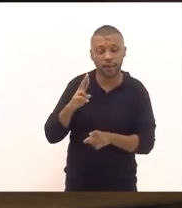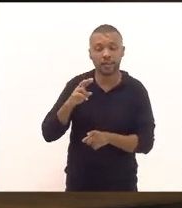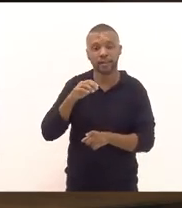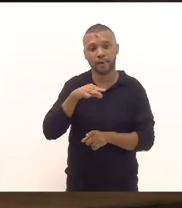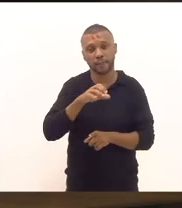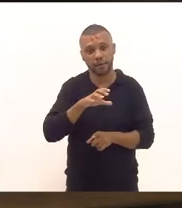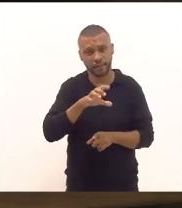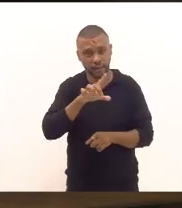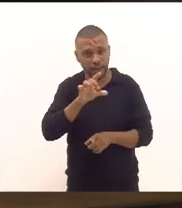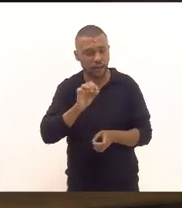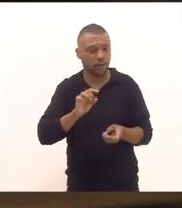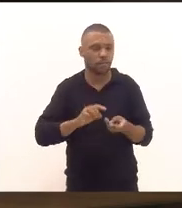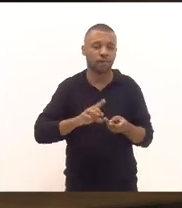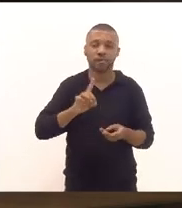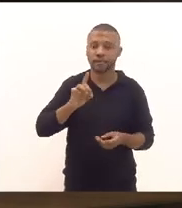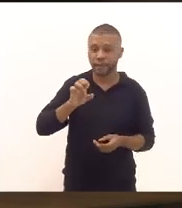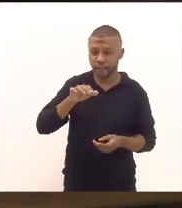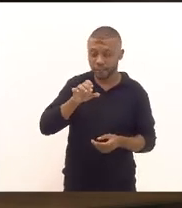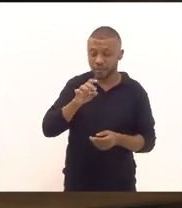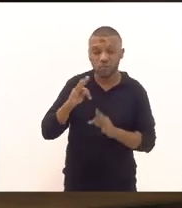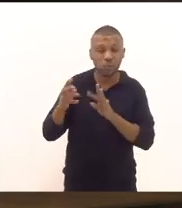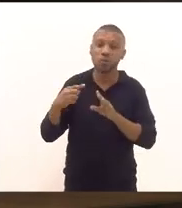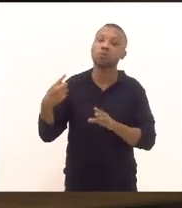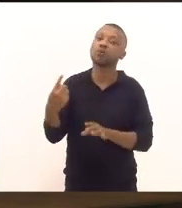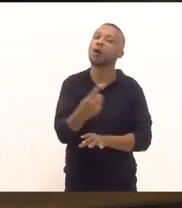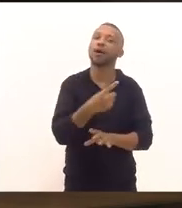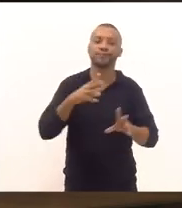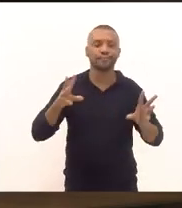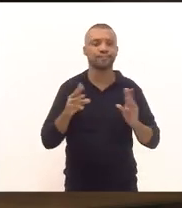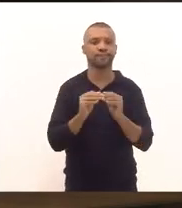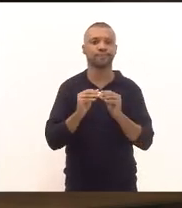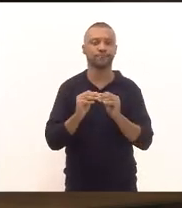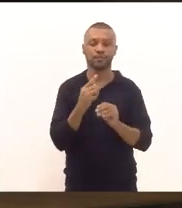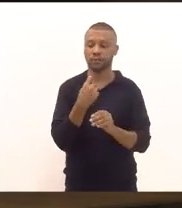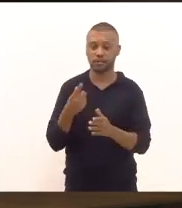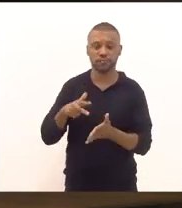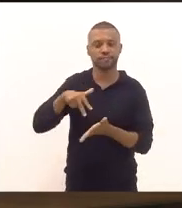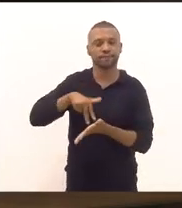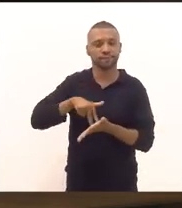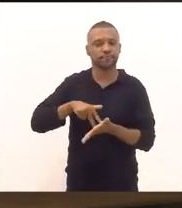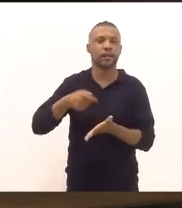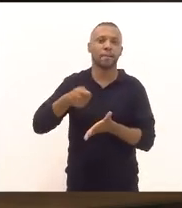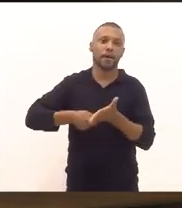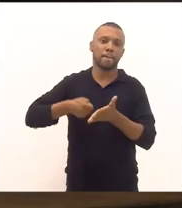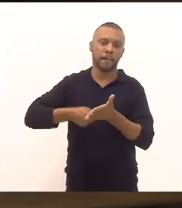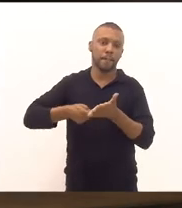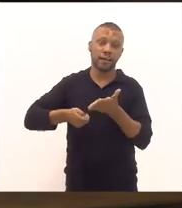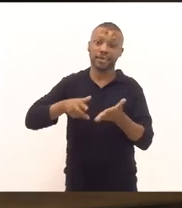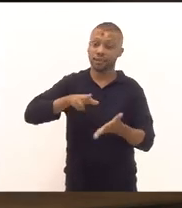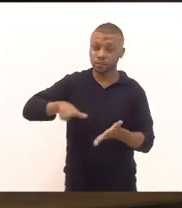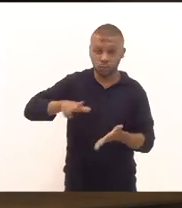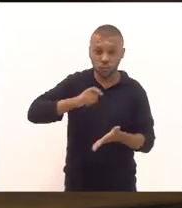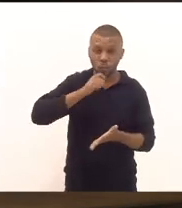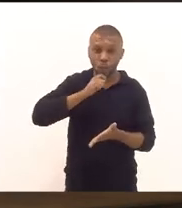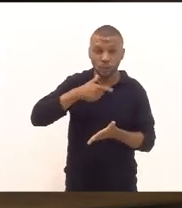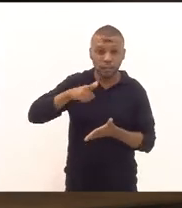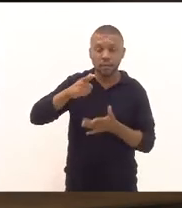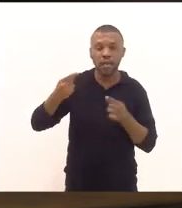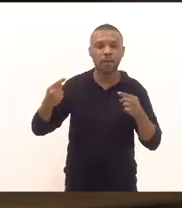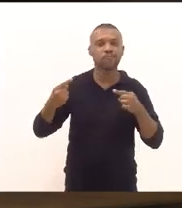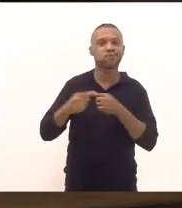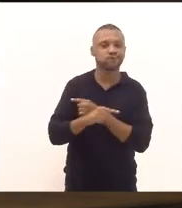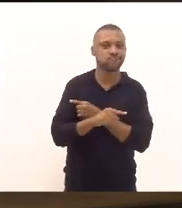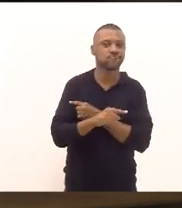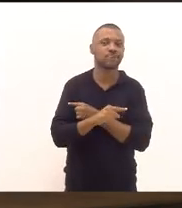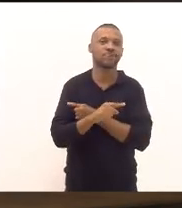Marcelo e a você Demerson é todos nós que estamos aqui é que não há nenhuma contradição